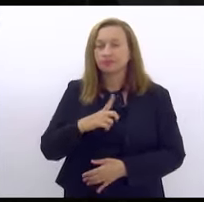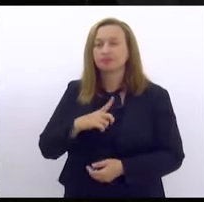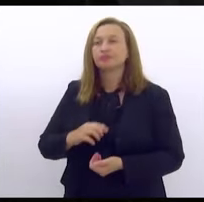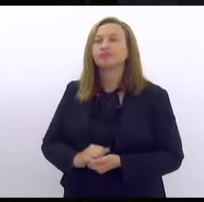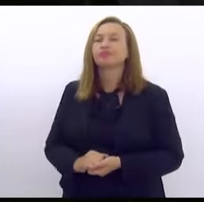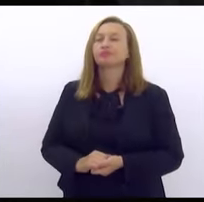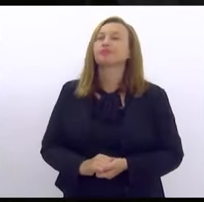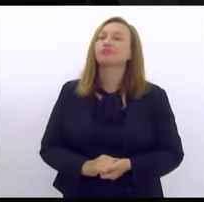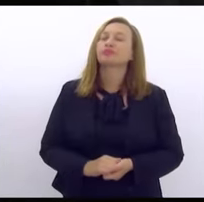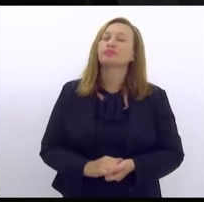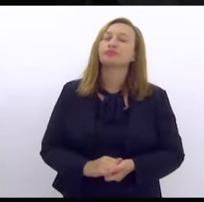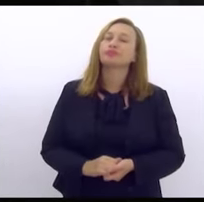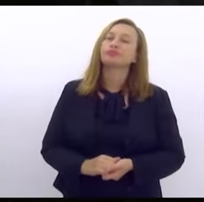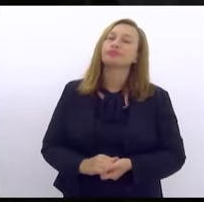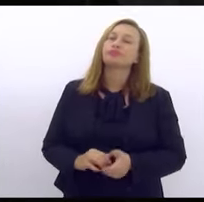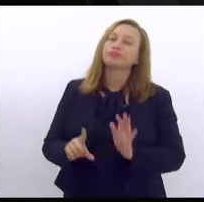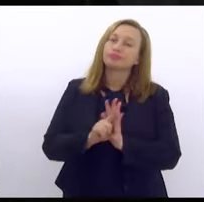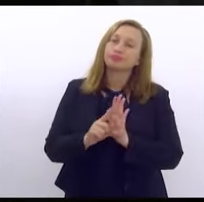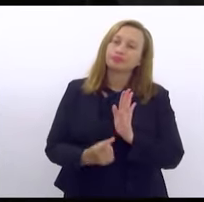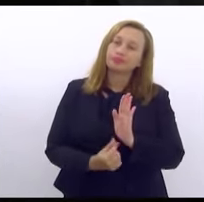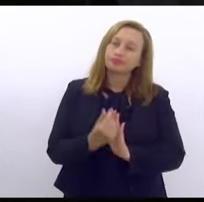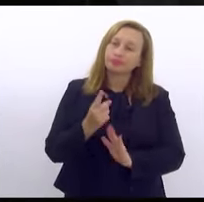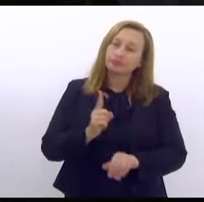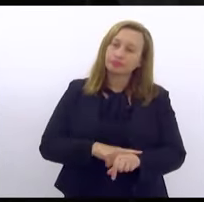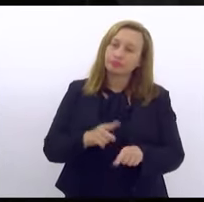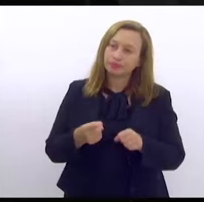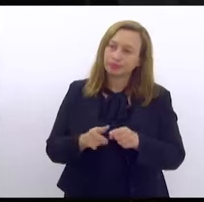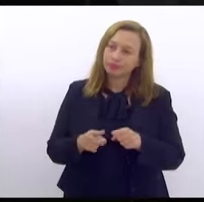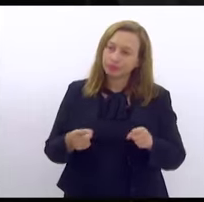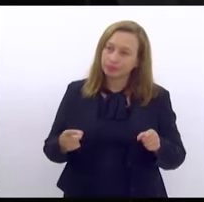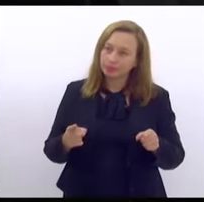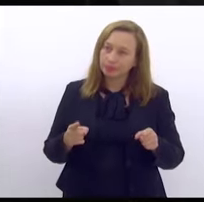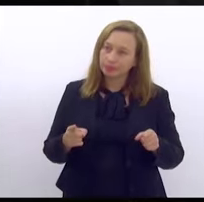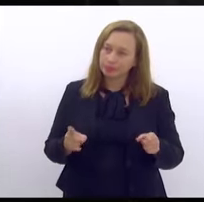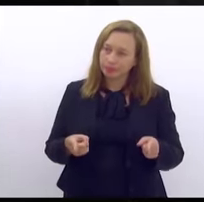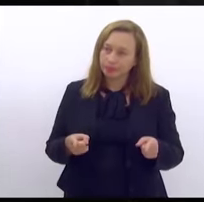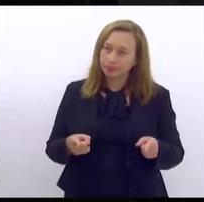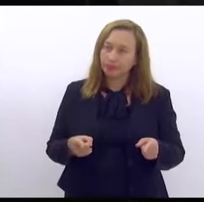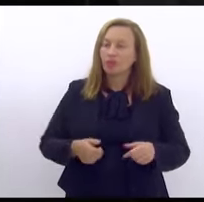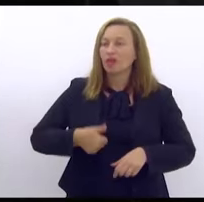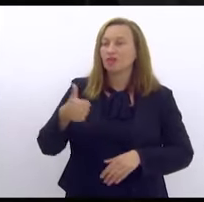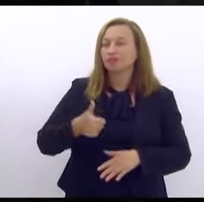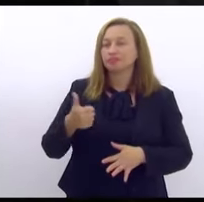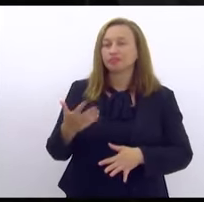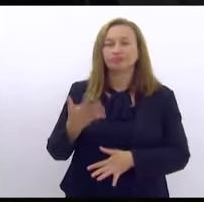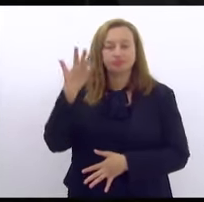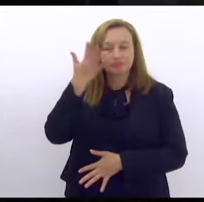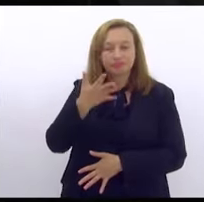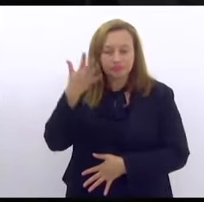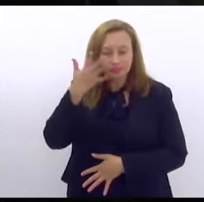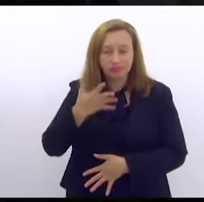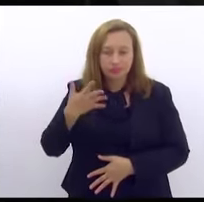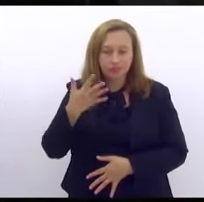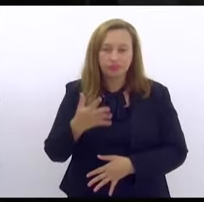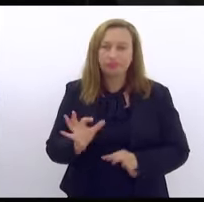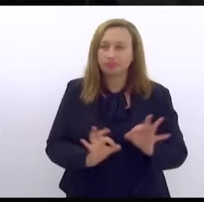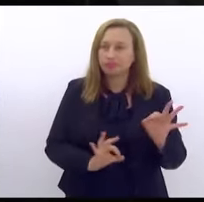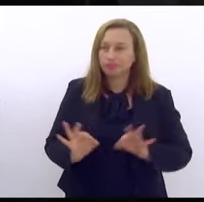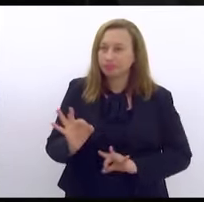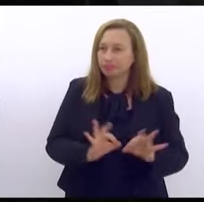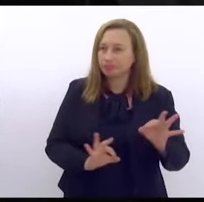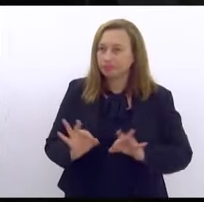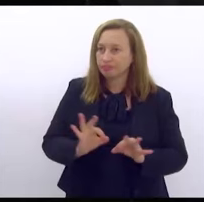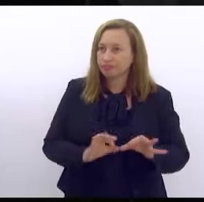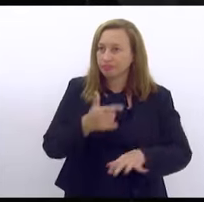tenho dúvidas, LOA é curto prazo, que é a primeira mensagem, que temos a expressão monetária do planejamento